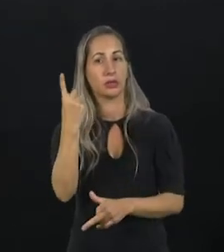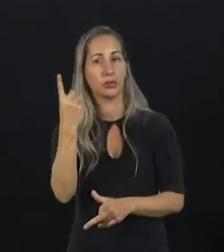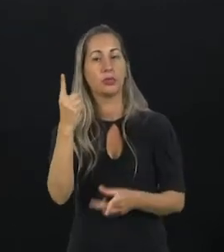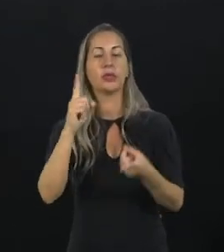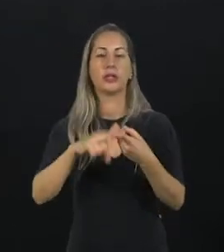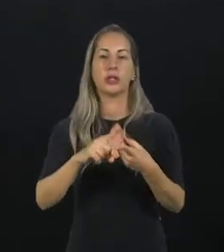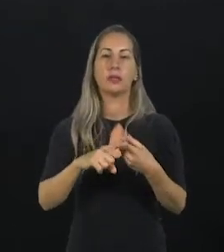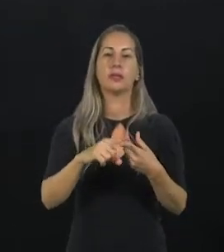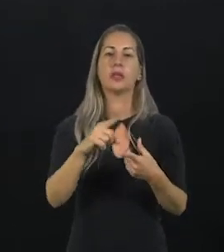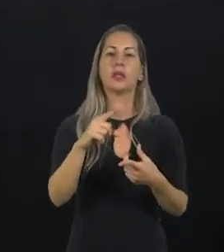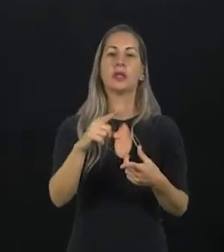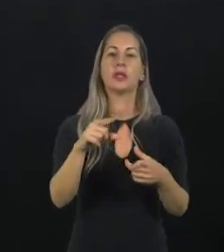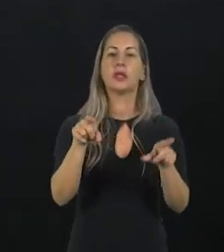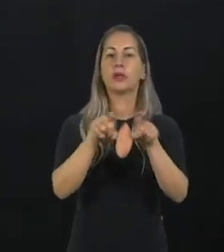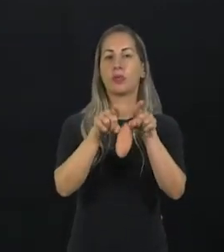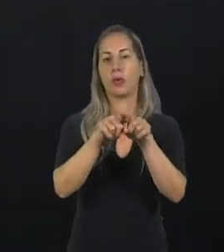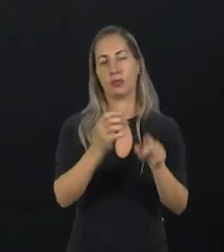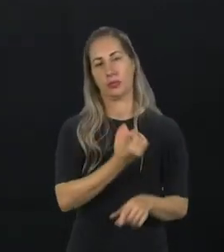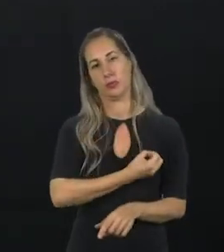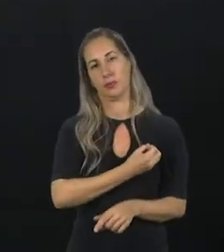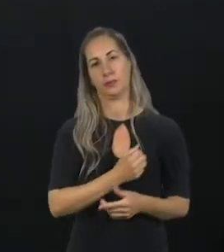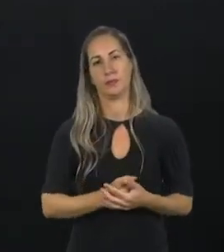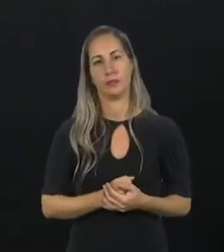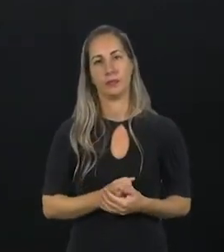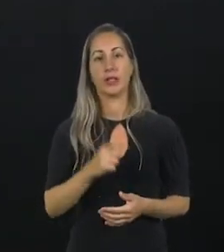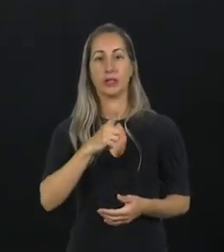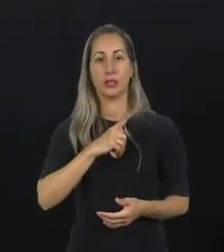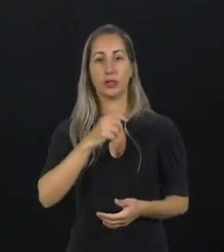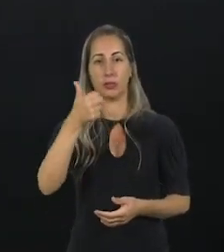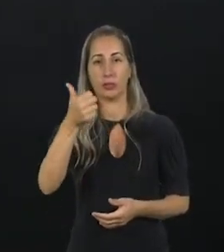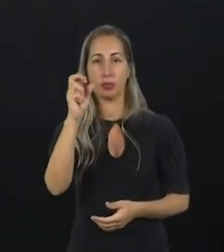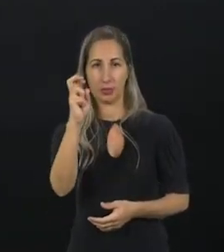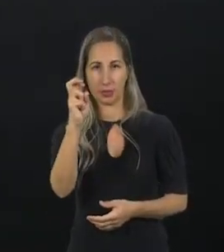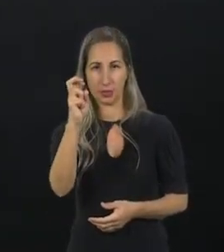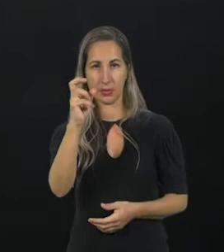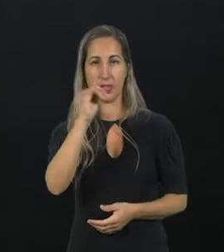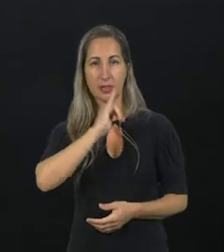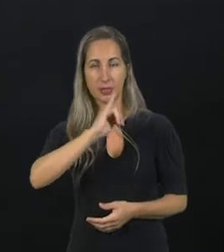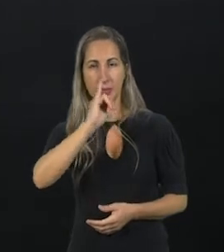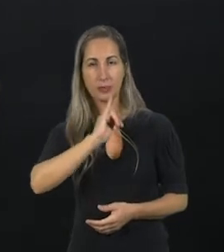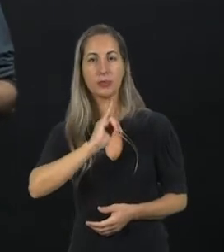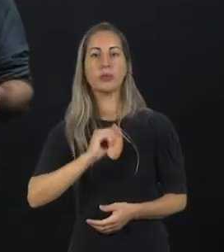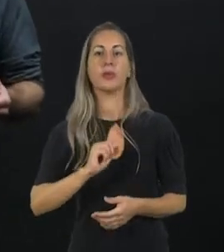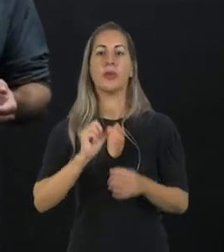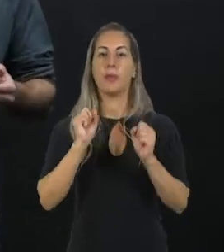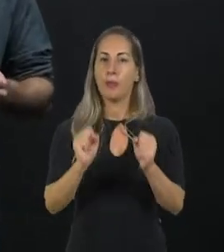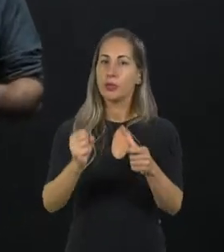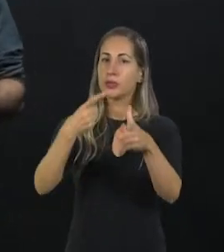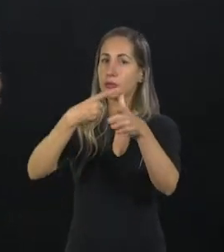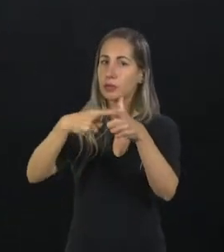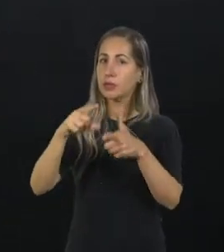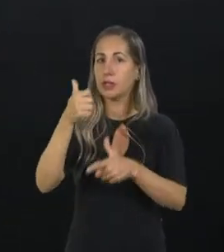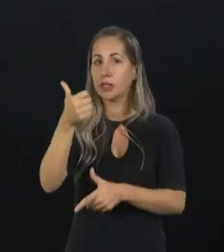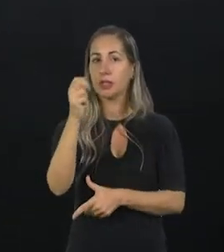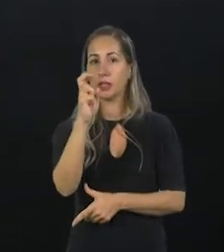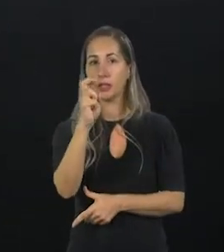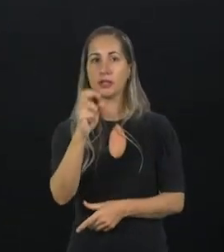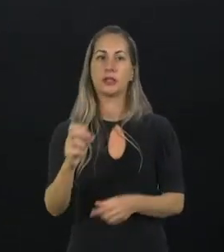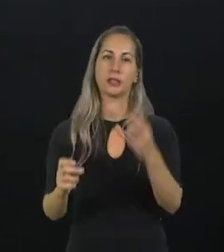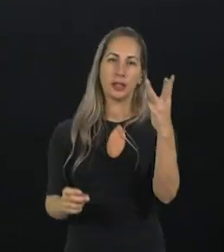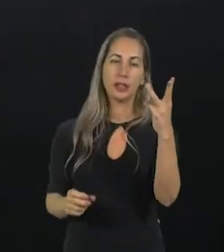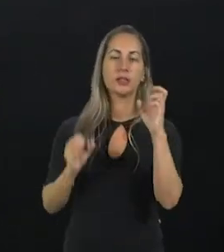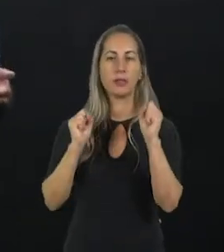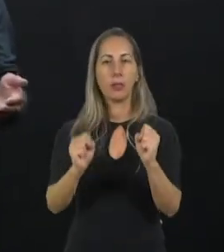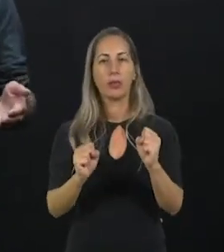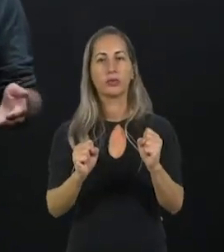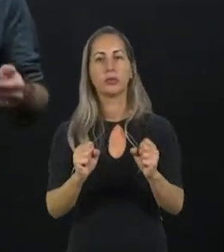dele mesmo. Por exemplo, aqui, eu tenho o número 15. Repare que eu posso dividir o número 15 por 3,